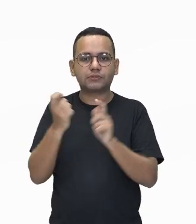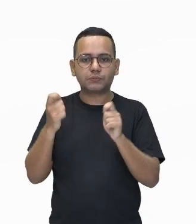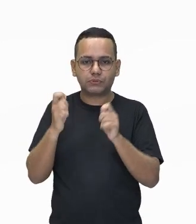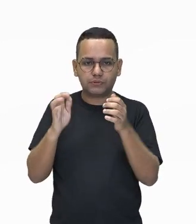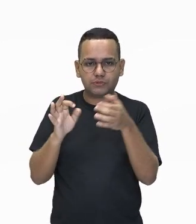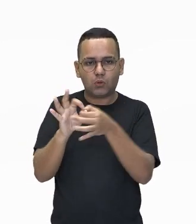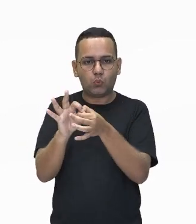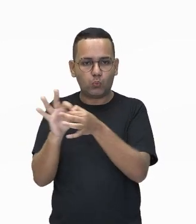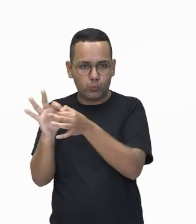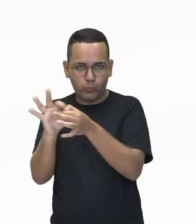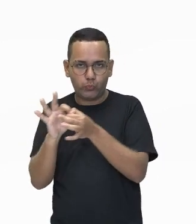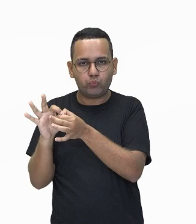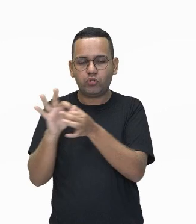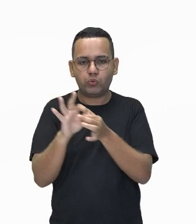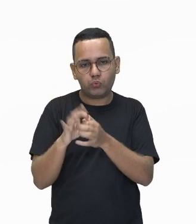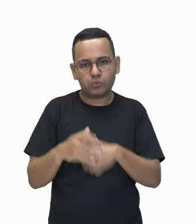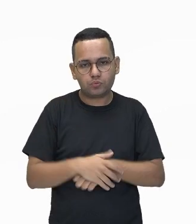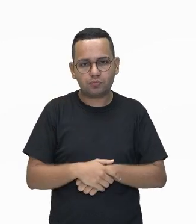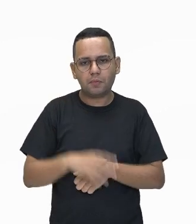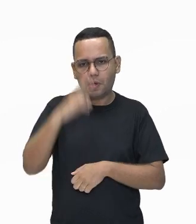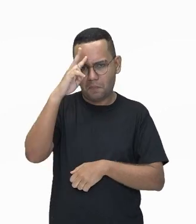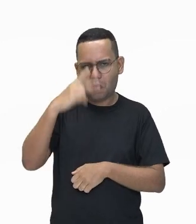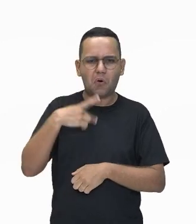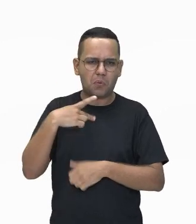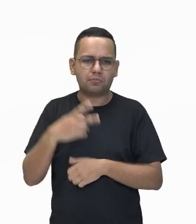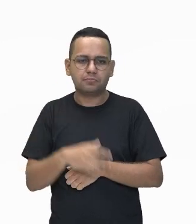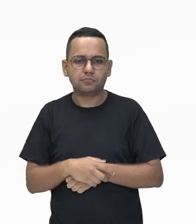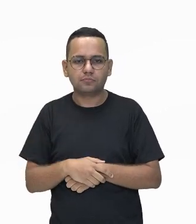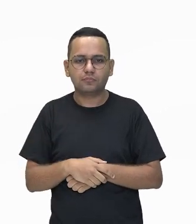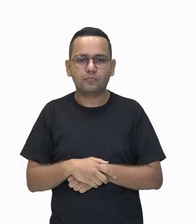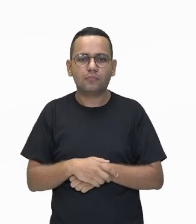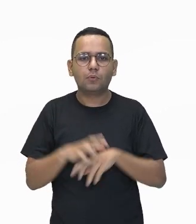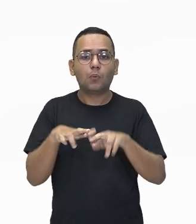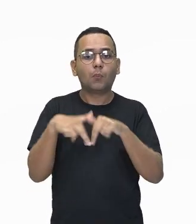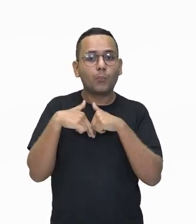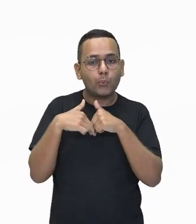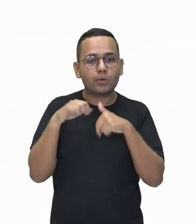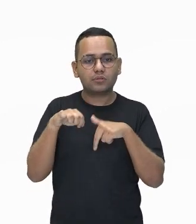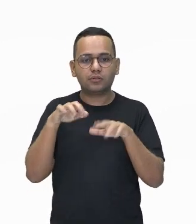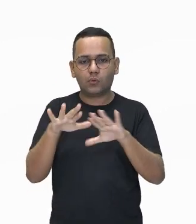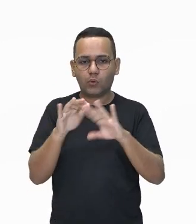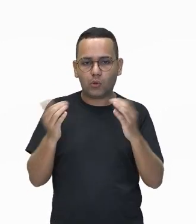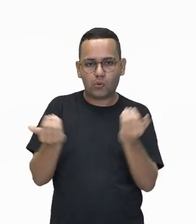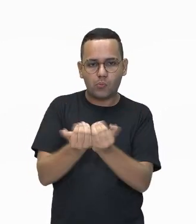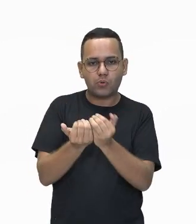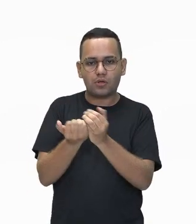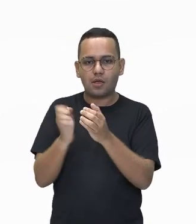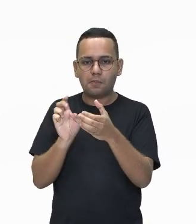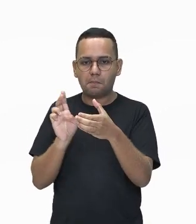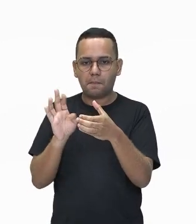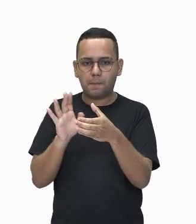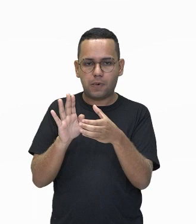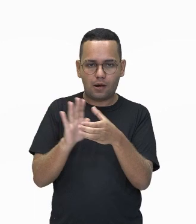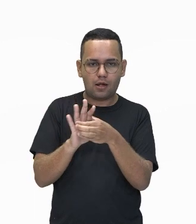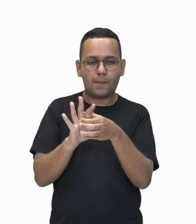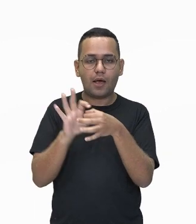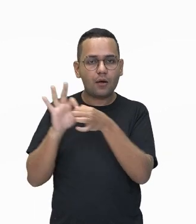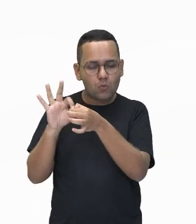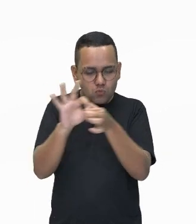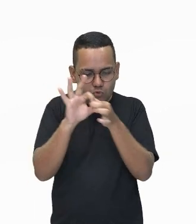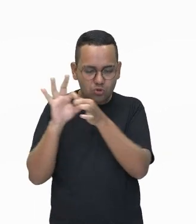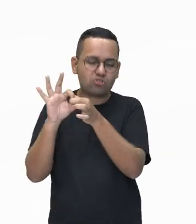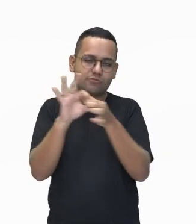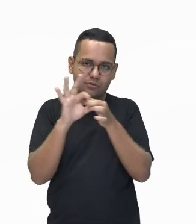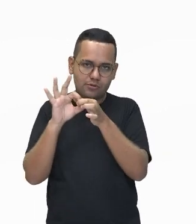impessoal, enquanto que em uma comunidade os integrantes possuem relações mais conectadas